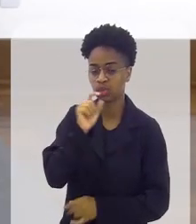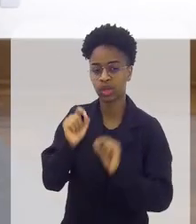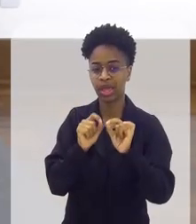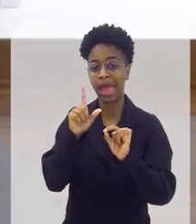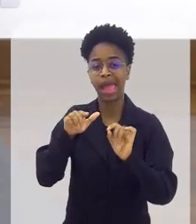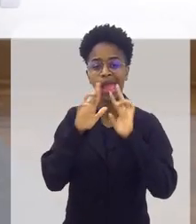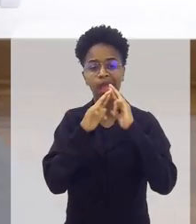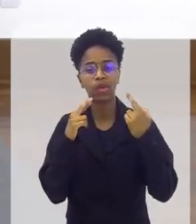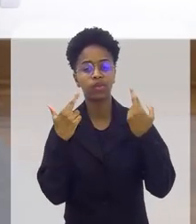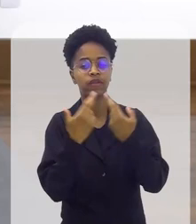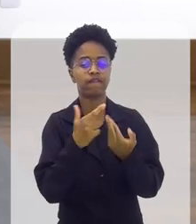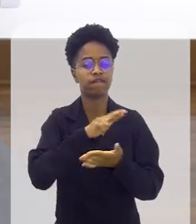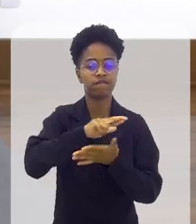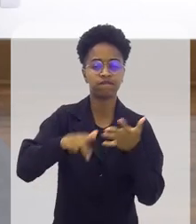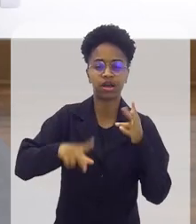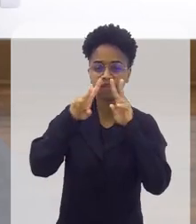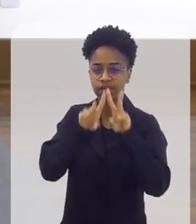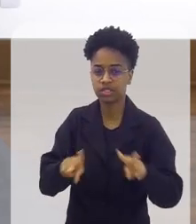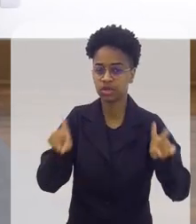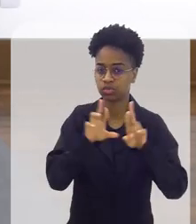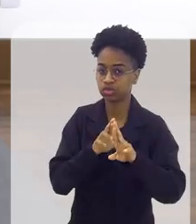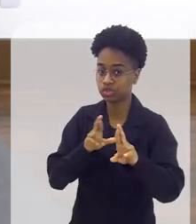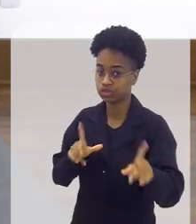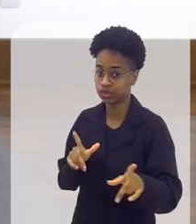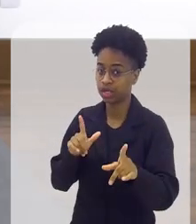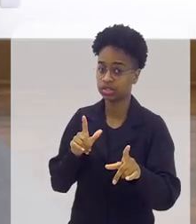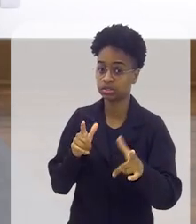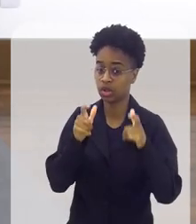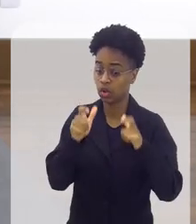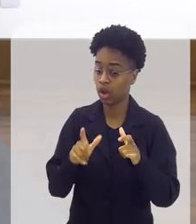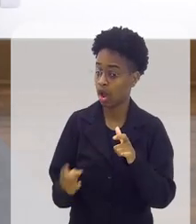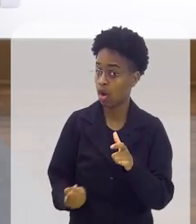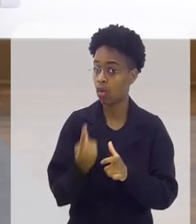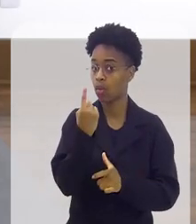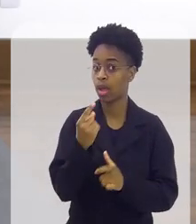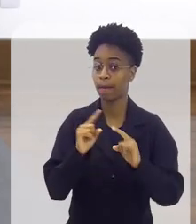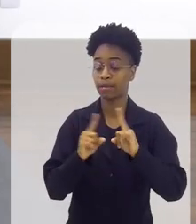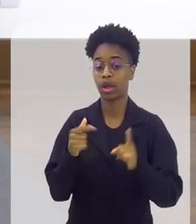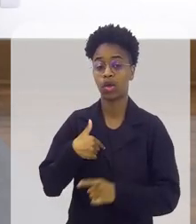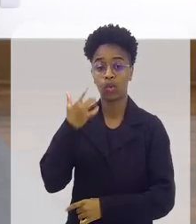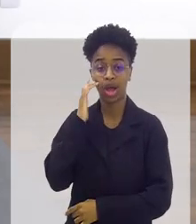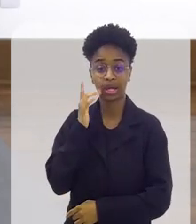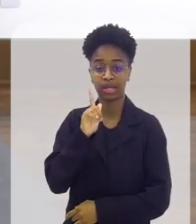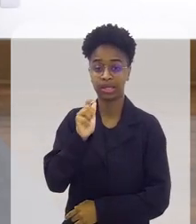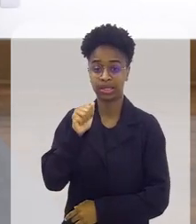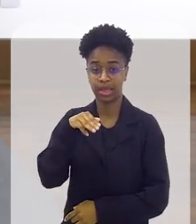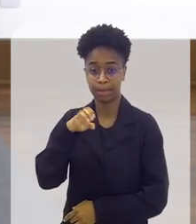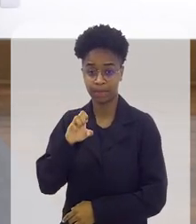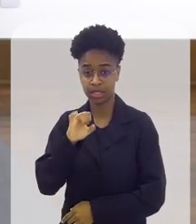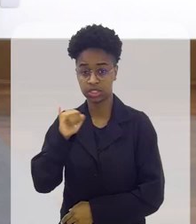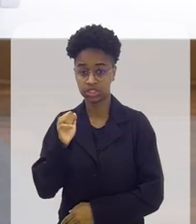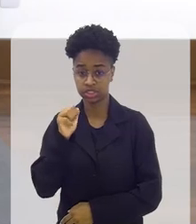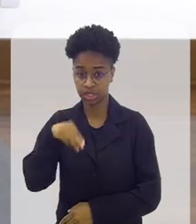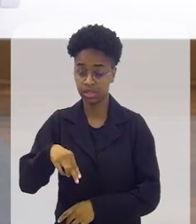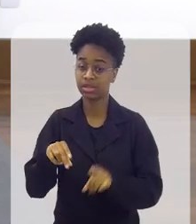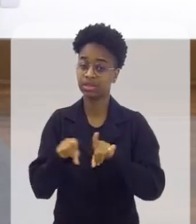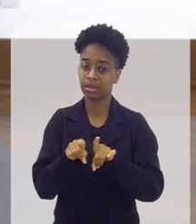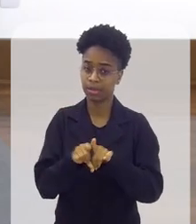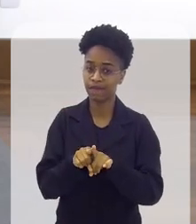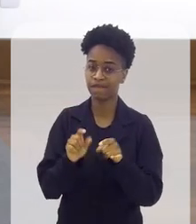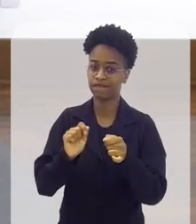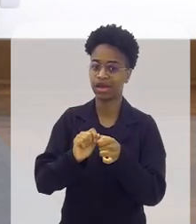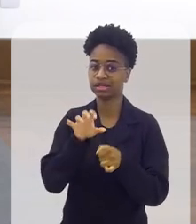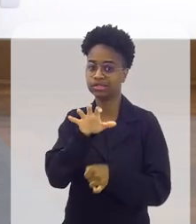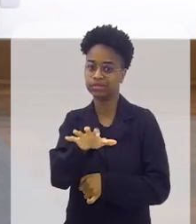difícil, que é reunir tantas visões diferentes em um único lugar. Eu acho que uma Game Jam, que é algo que também faz